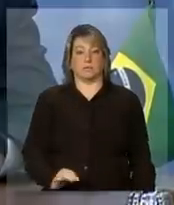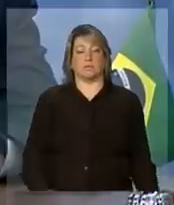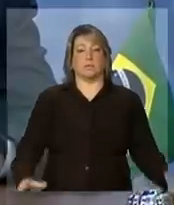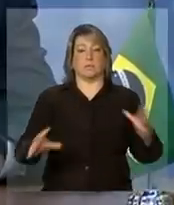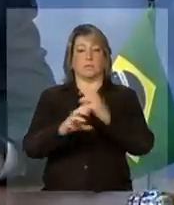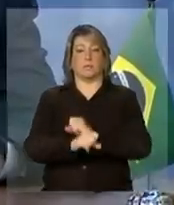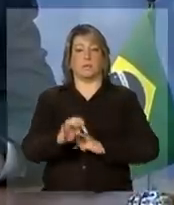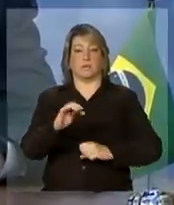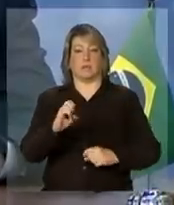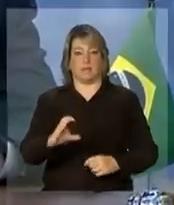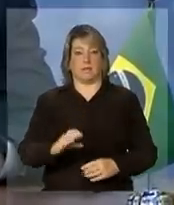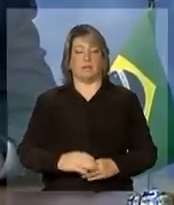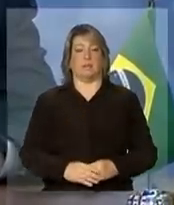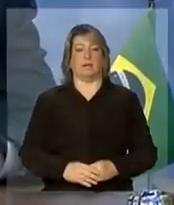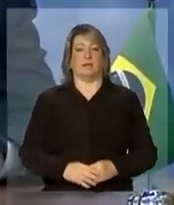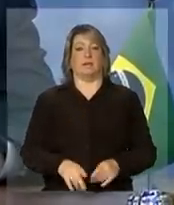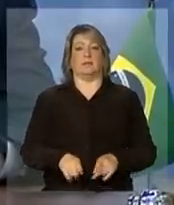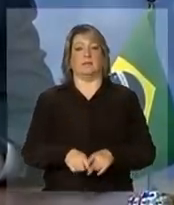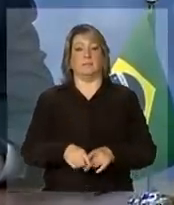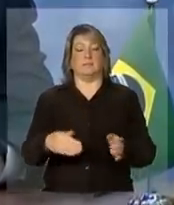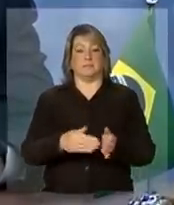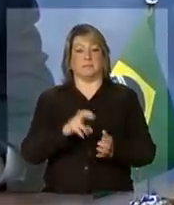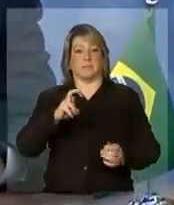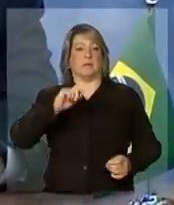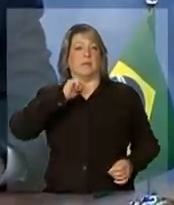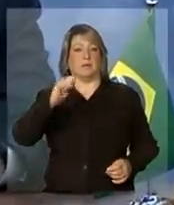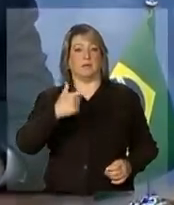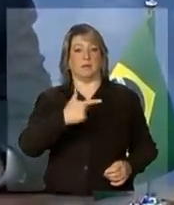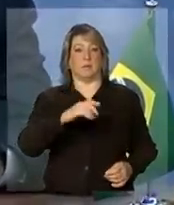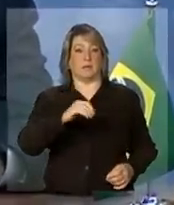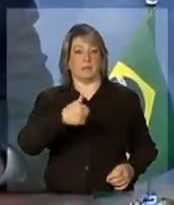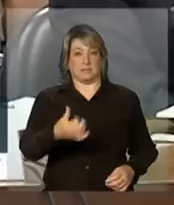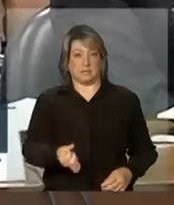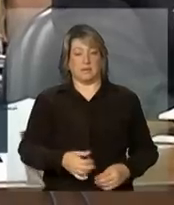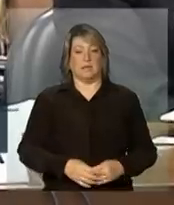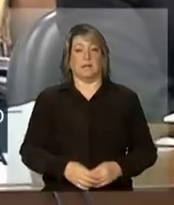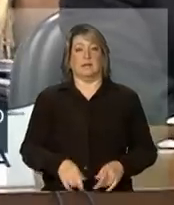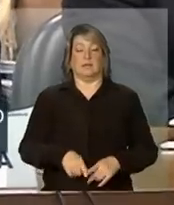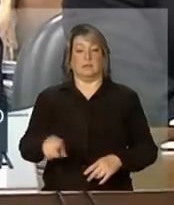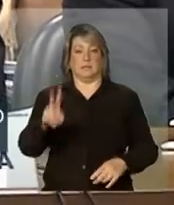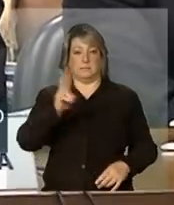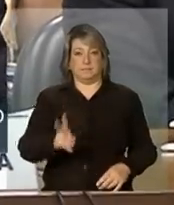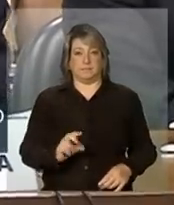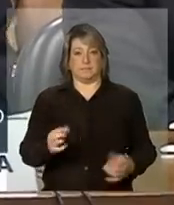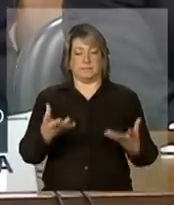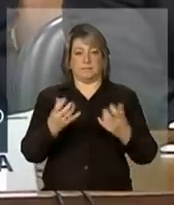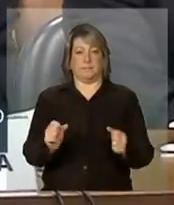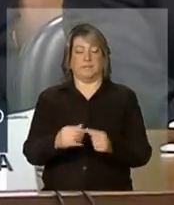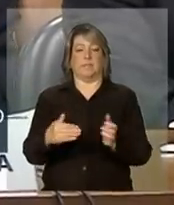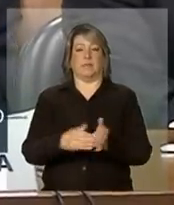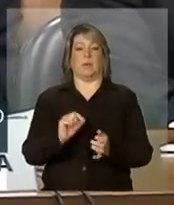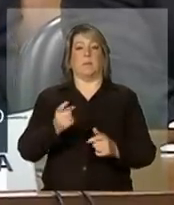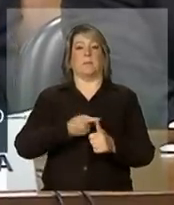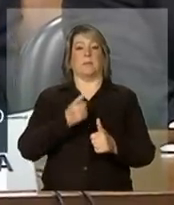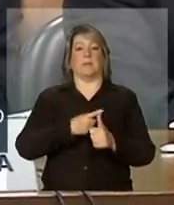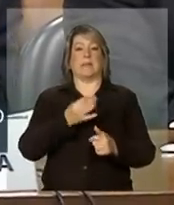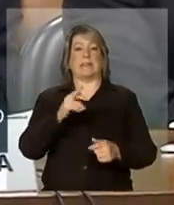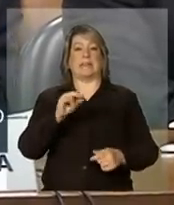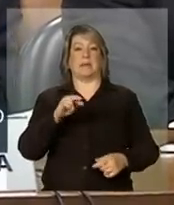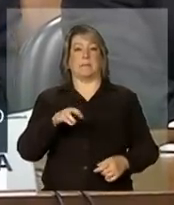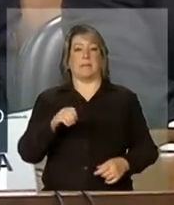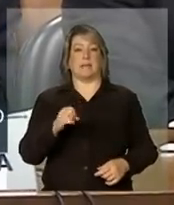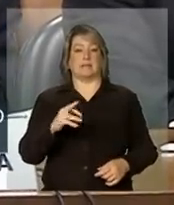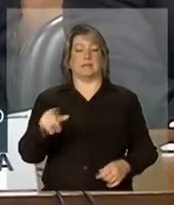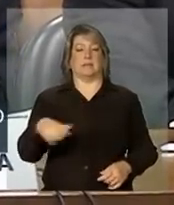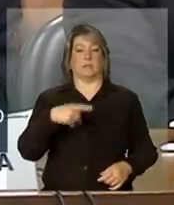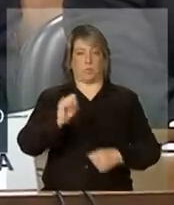da TEC, também até 5 de abril de 2016. A adoção pela Venezuela até o primeiro trimestre de 2013 de cerca de